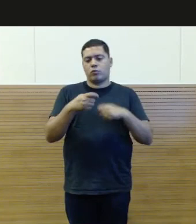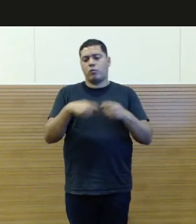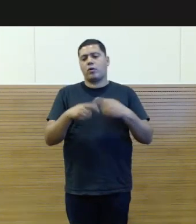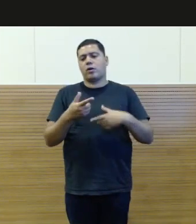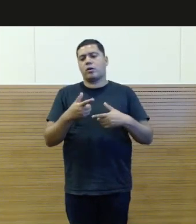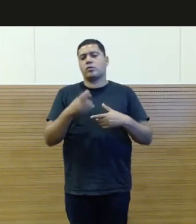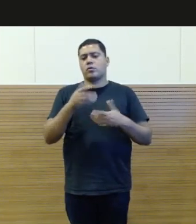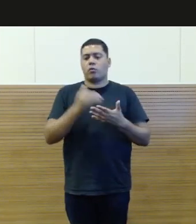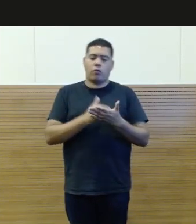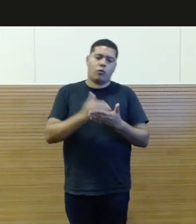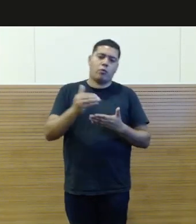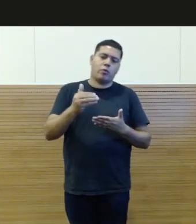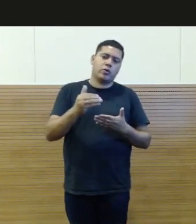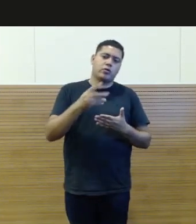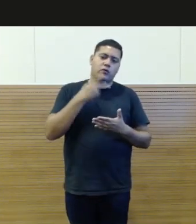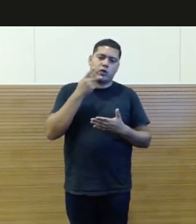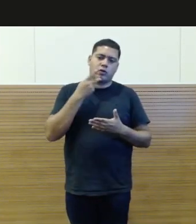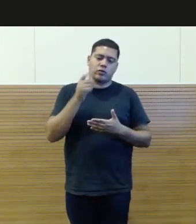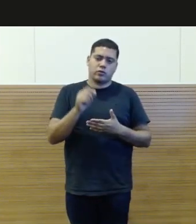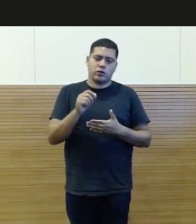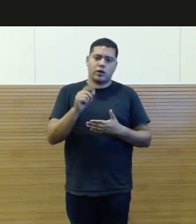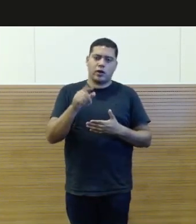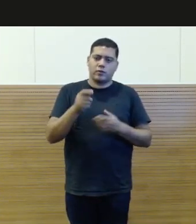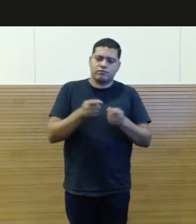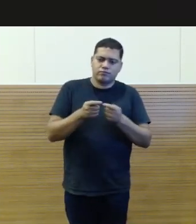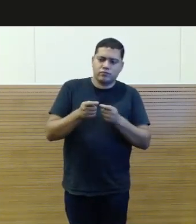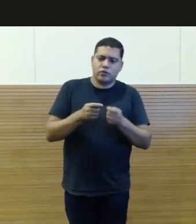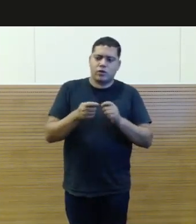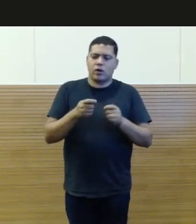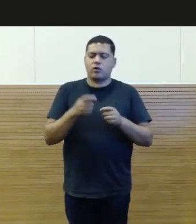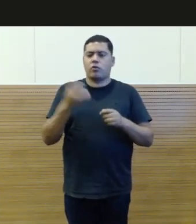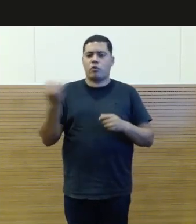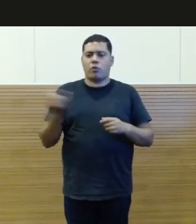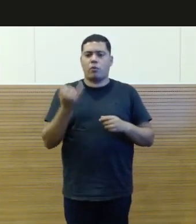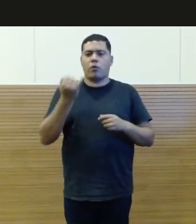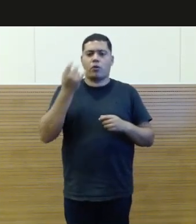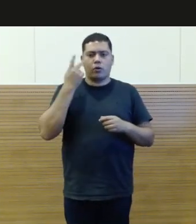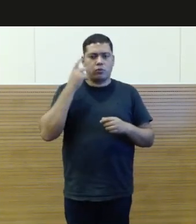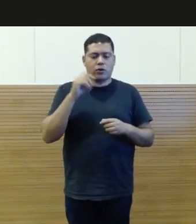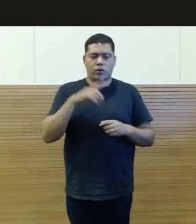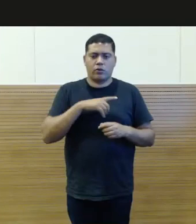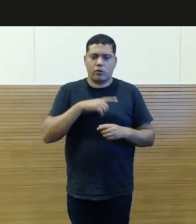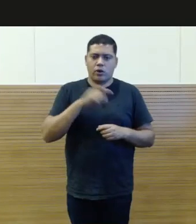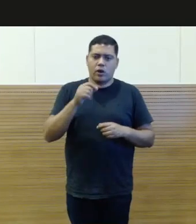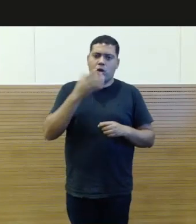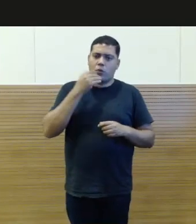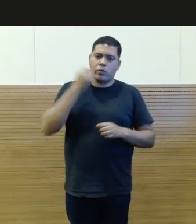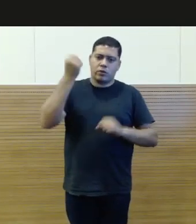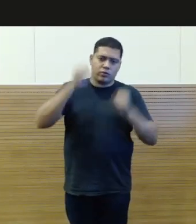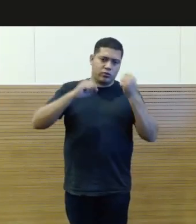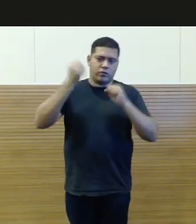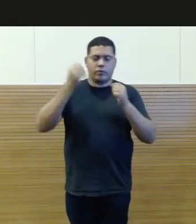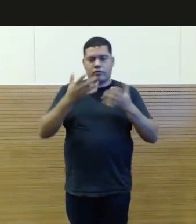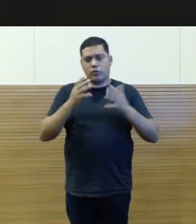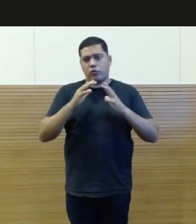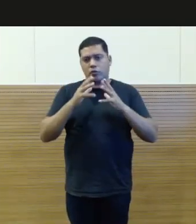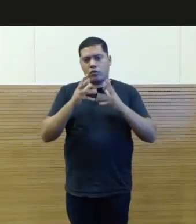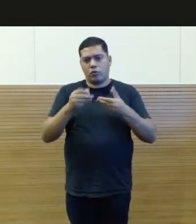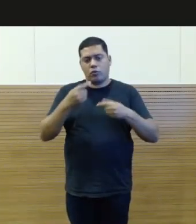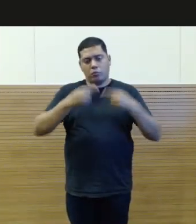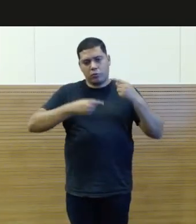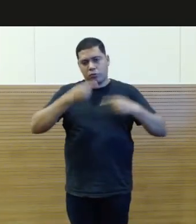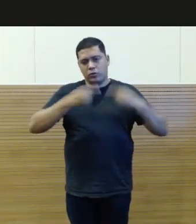A gente começou falando que a desregulação é essencial para manter a expansão dos ultraprocessados. Então, todas as